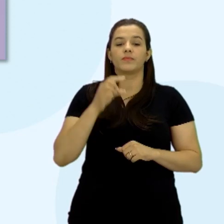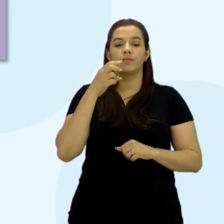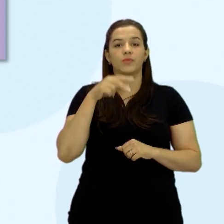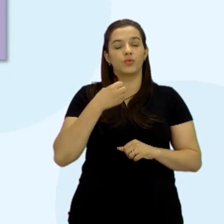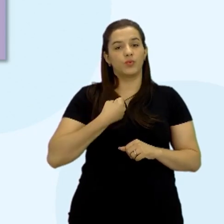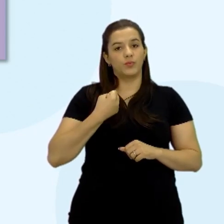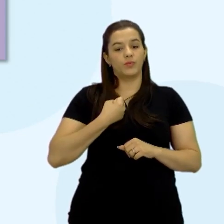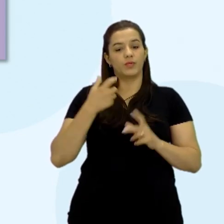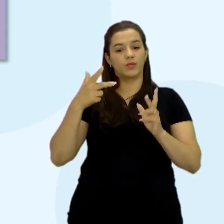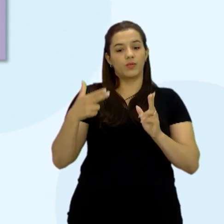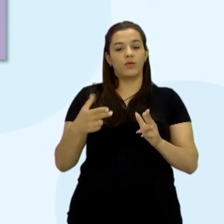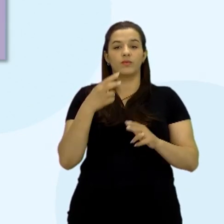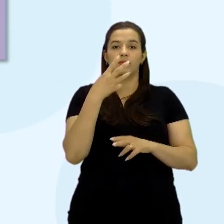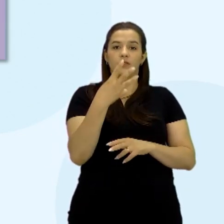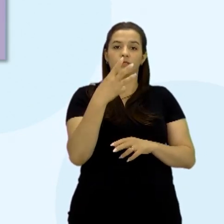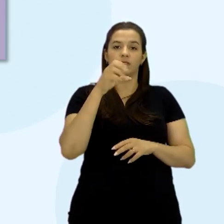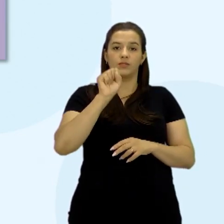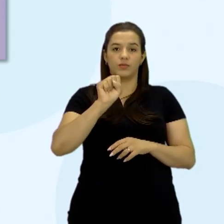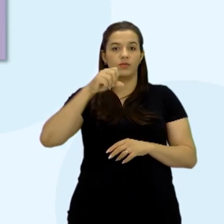igual